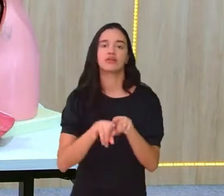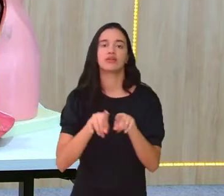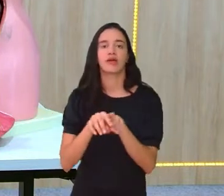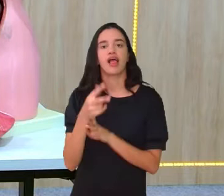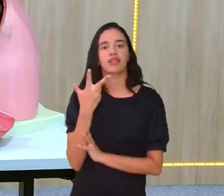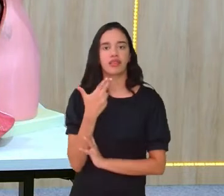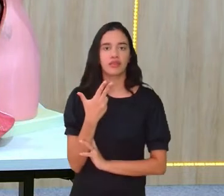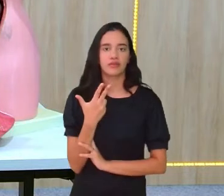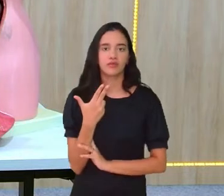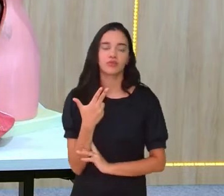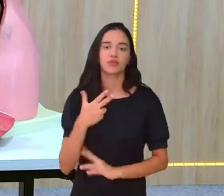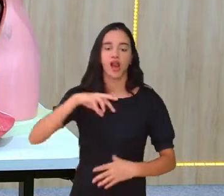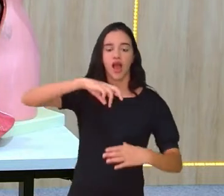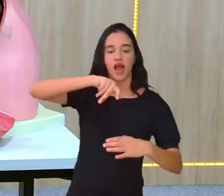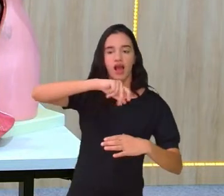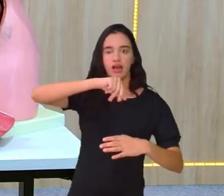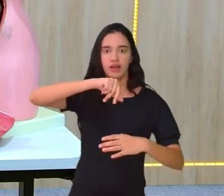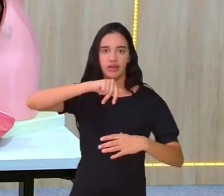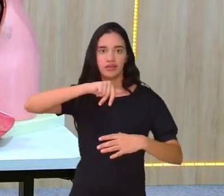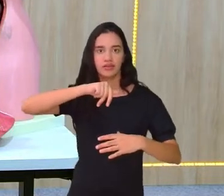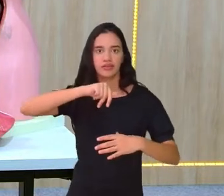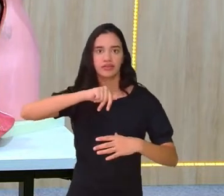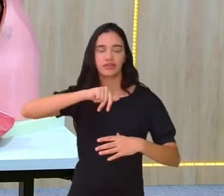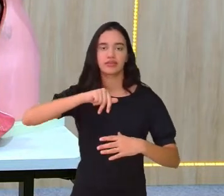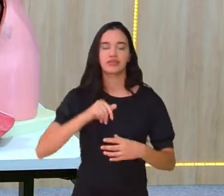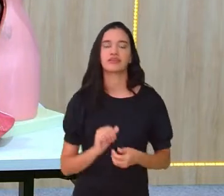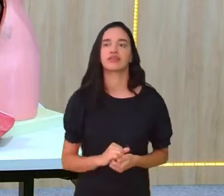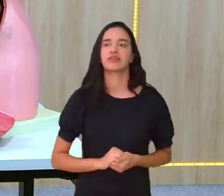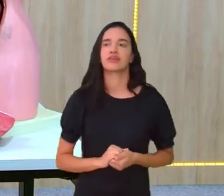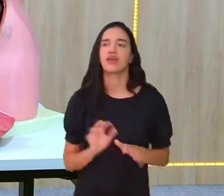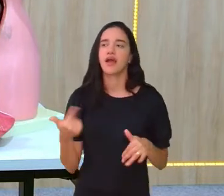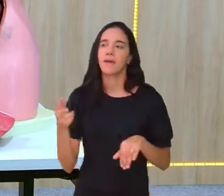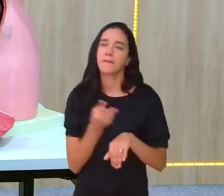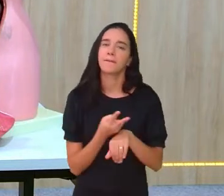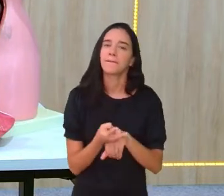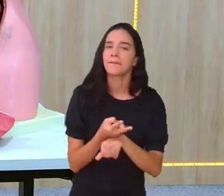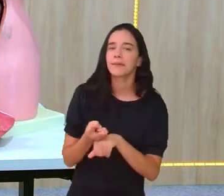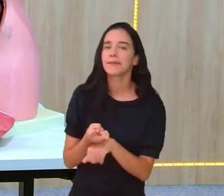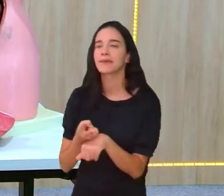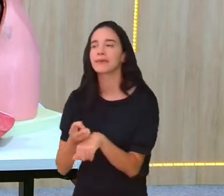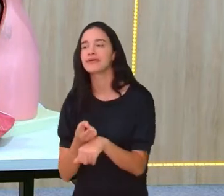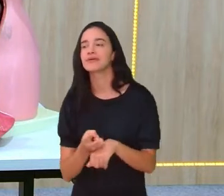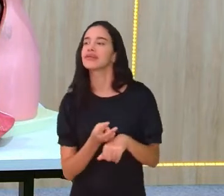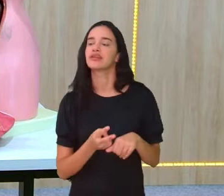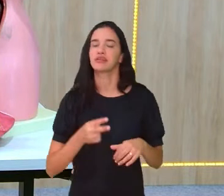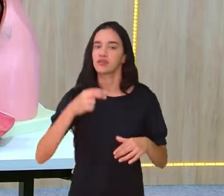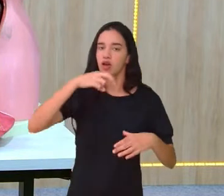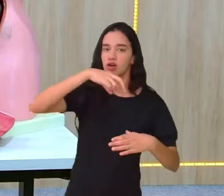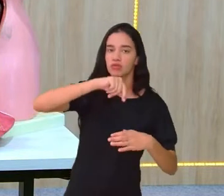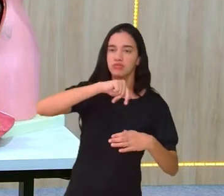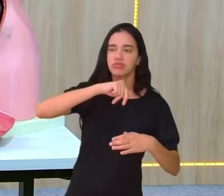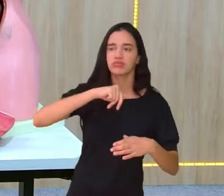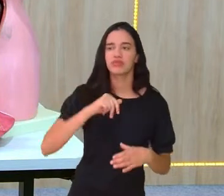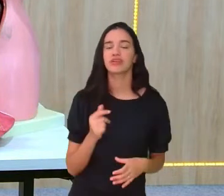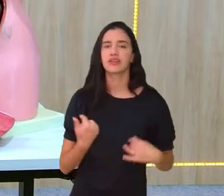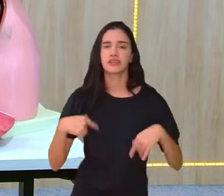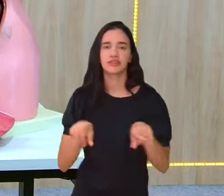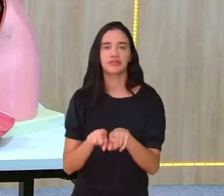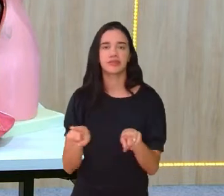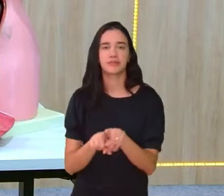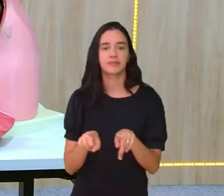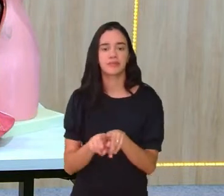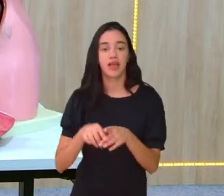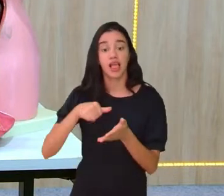tesoura, de garrafas, né? Aí eu procurei aí trazer umas mini garrafas. Vamos precisar também de